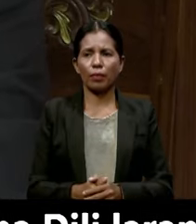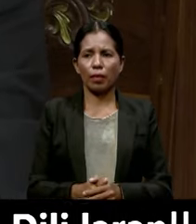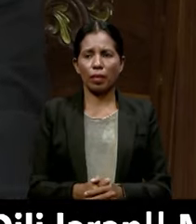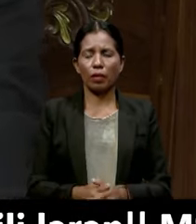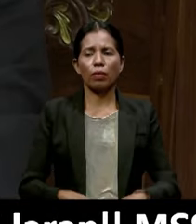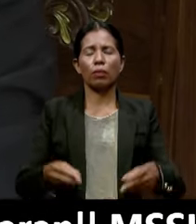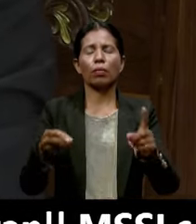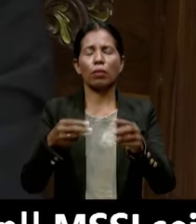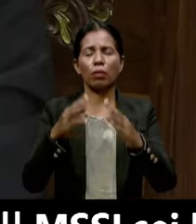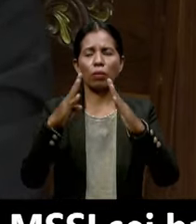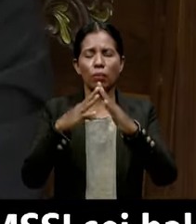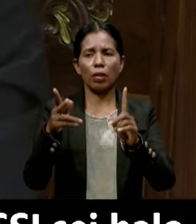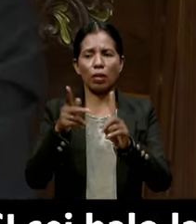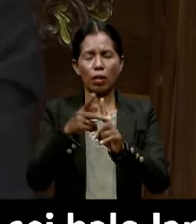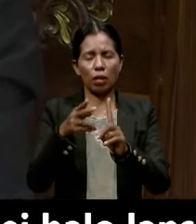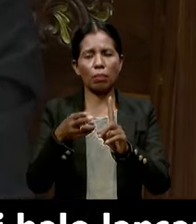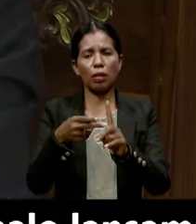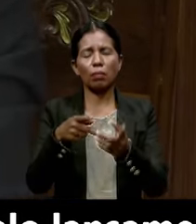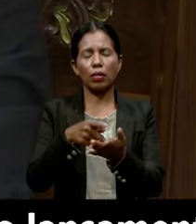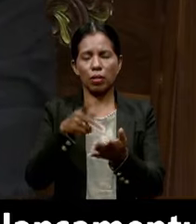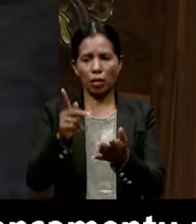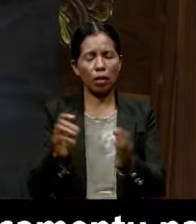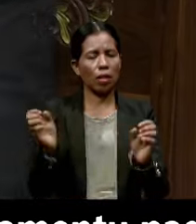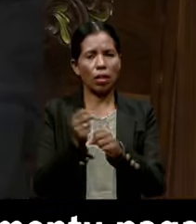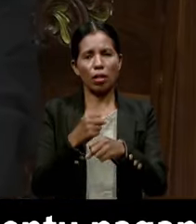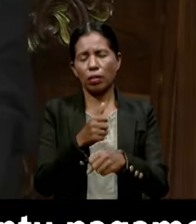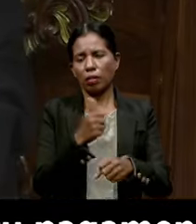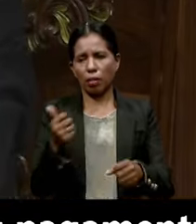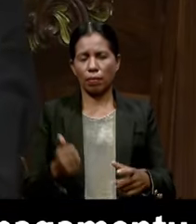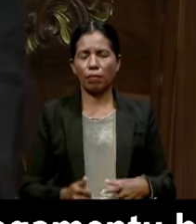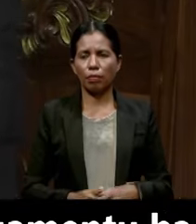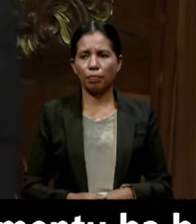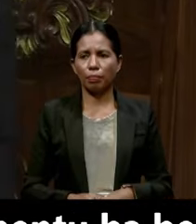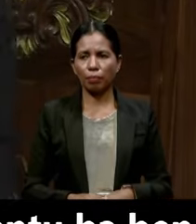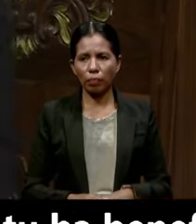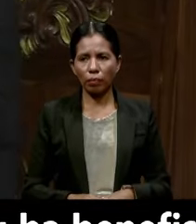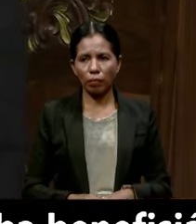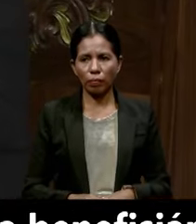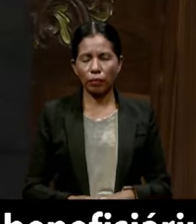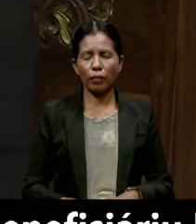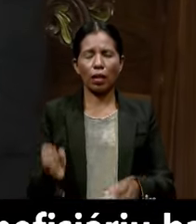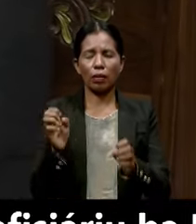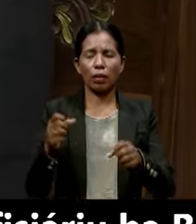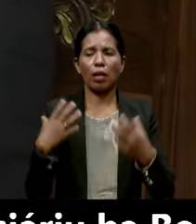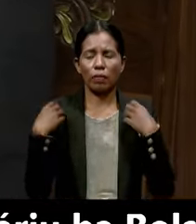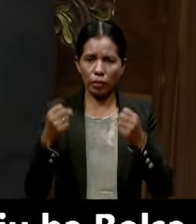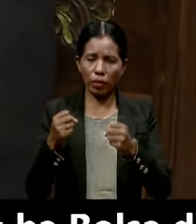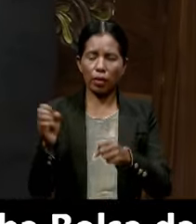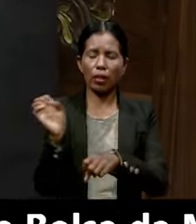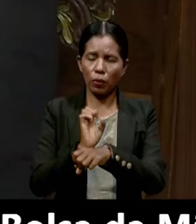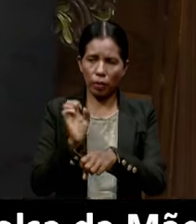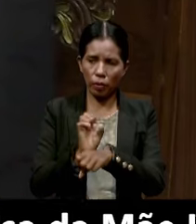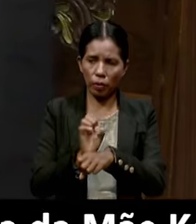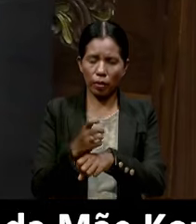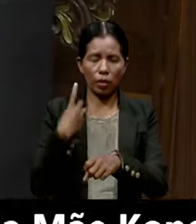aluga botou tudo lá halu bot sério lá halu bot sério tá nem mais o nem que tá a tu reforça economia relar ita precisa